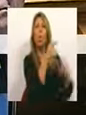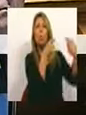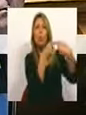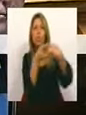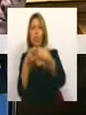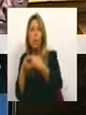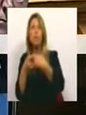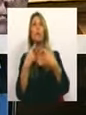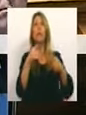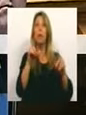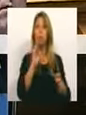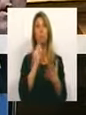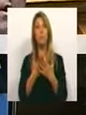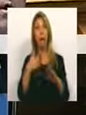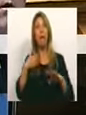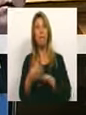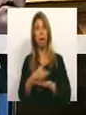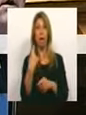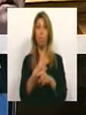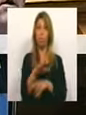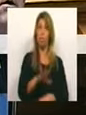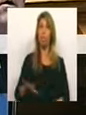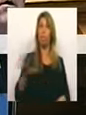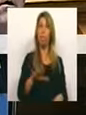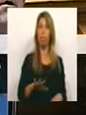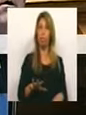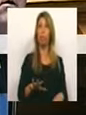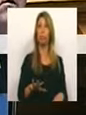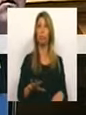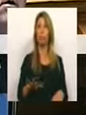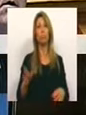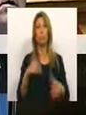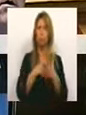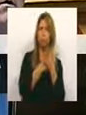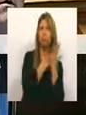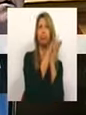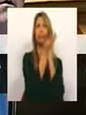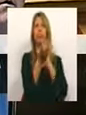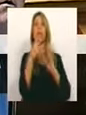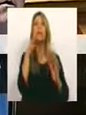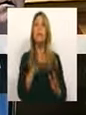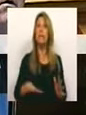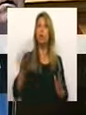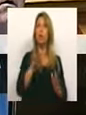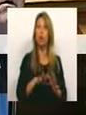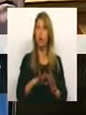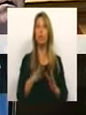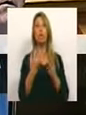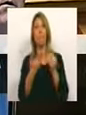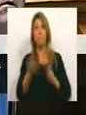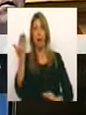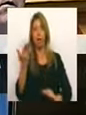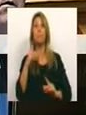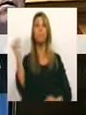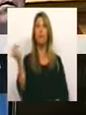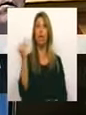via, um mecanismo, um domínio mais vasto de situações. Um instituto